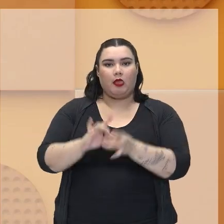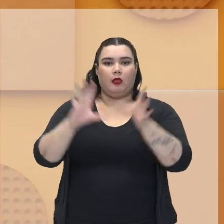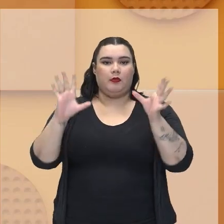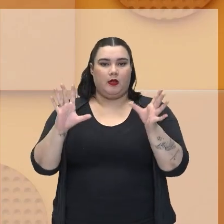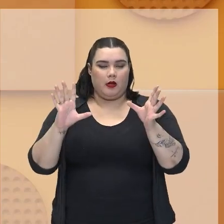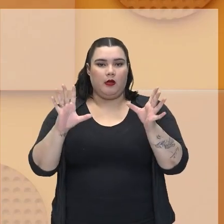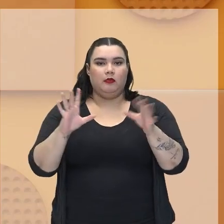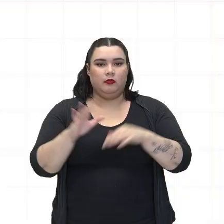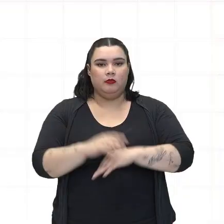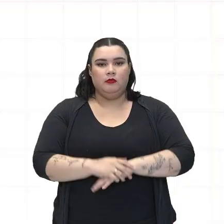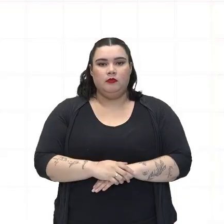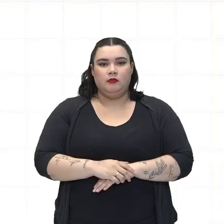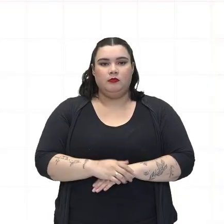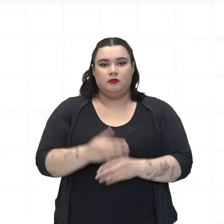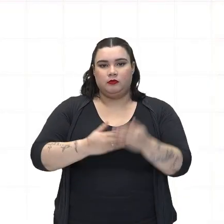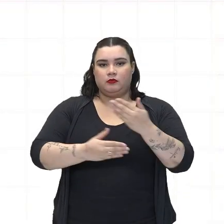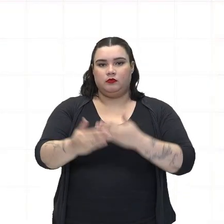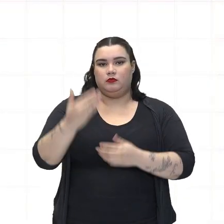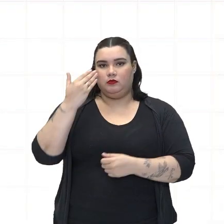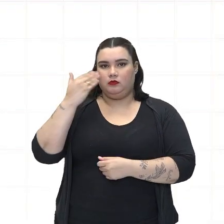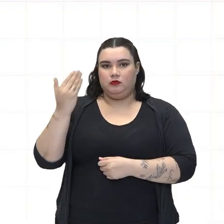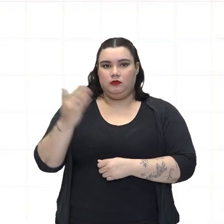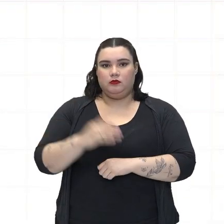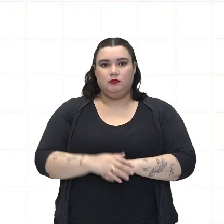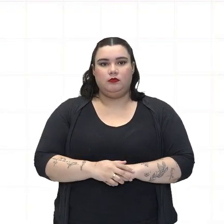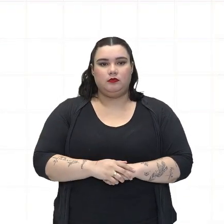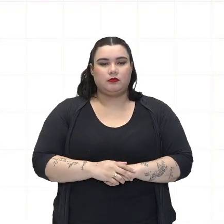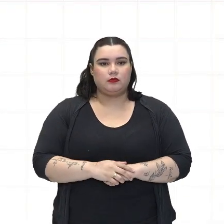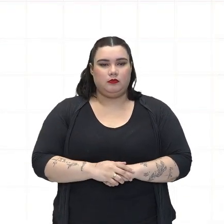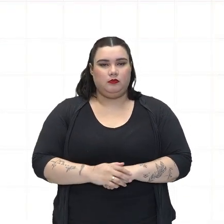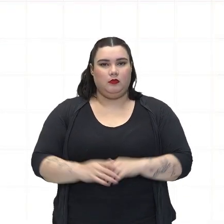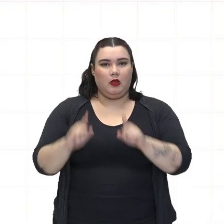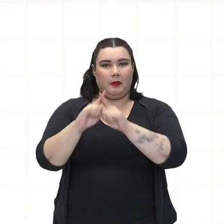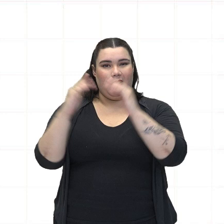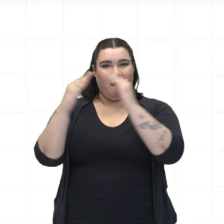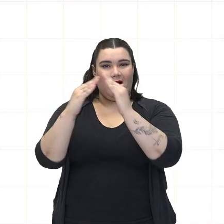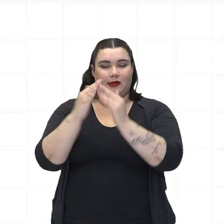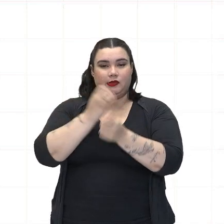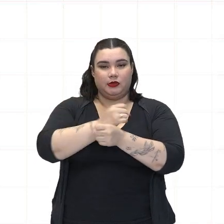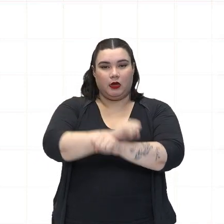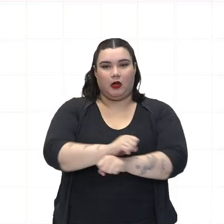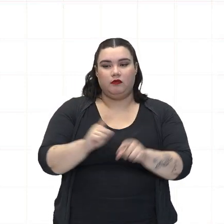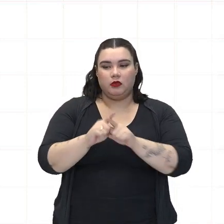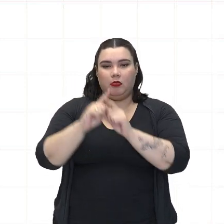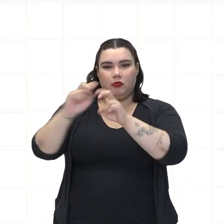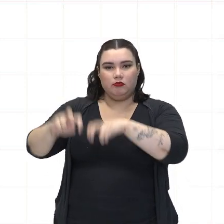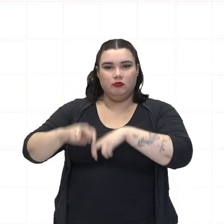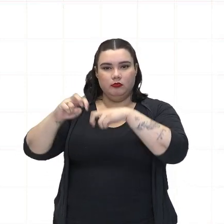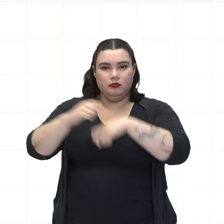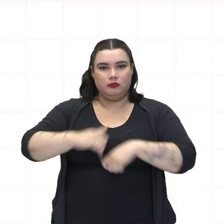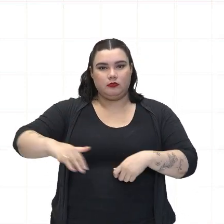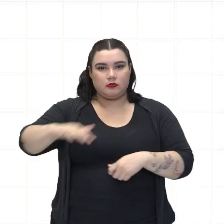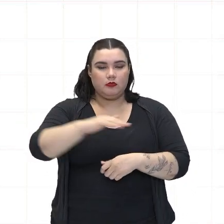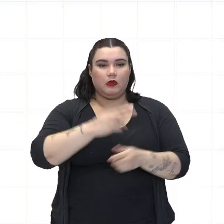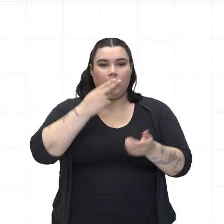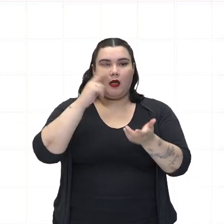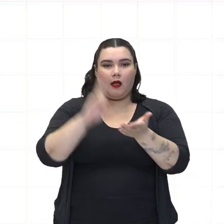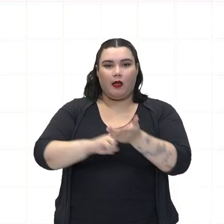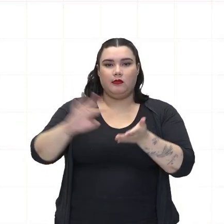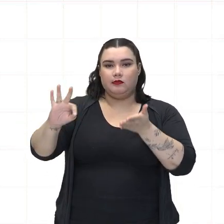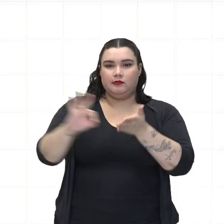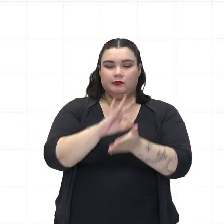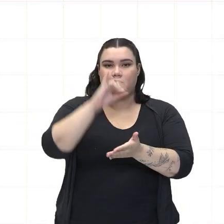brasileiro. Vamos adiante, vamos lá, galera. Nas senzalas e nas lavouras, cartas de alforria